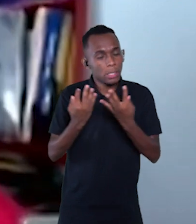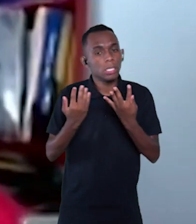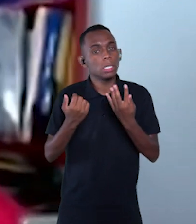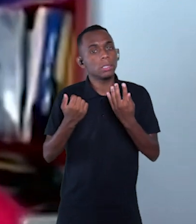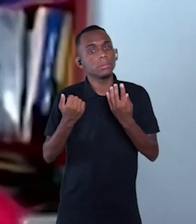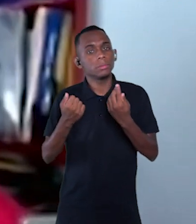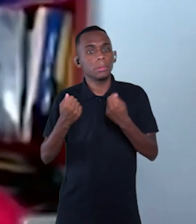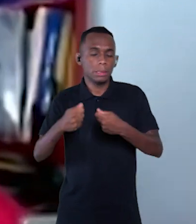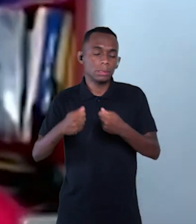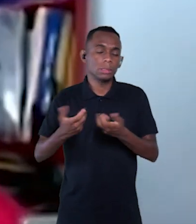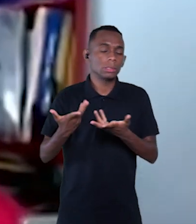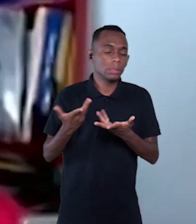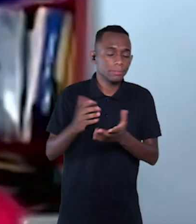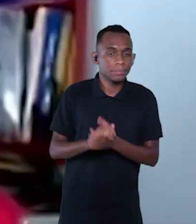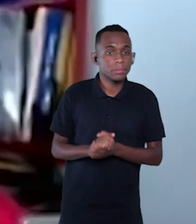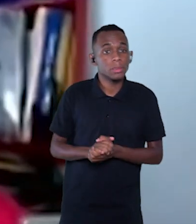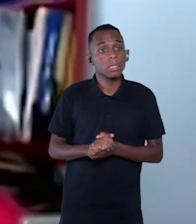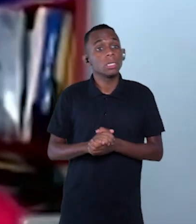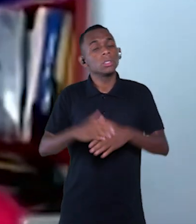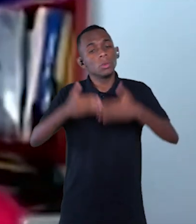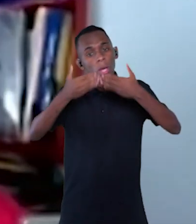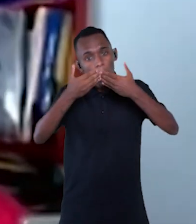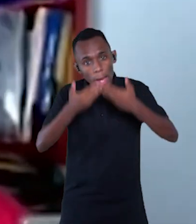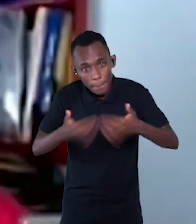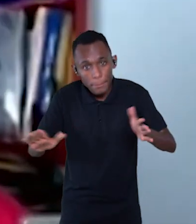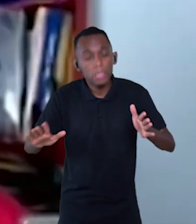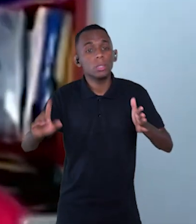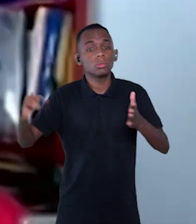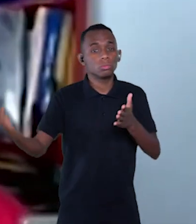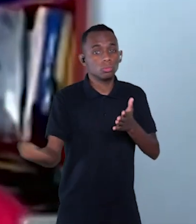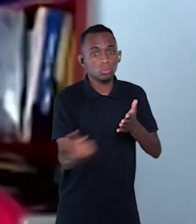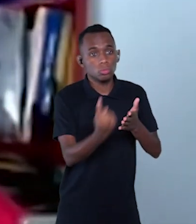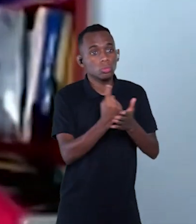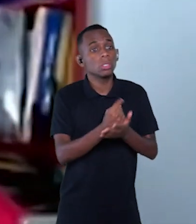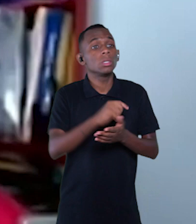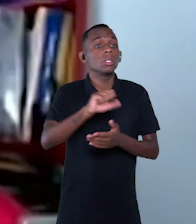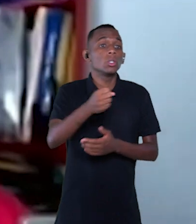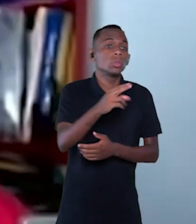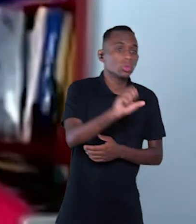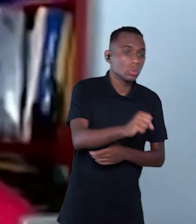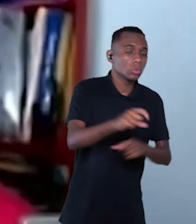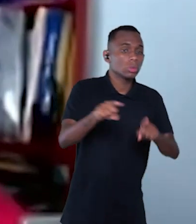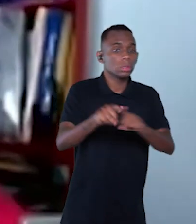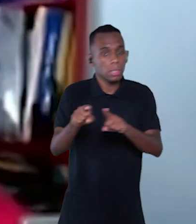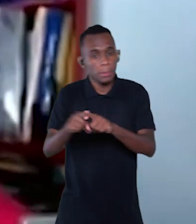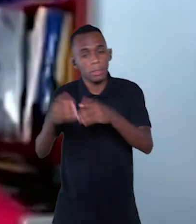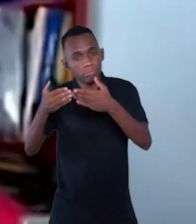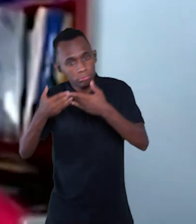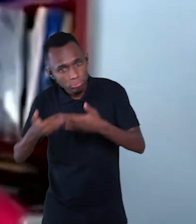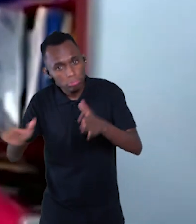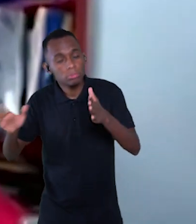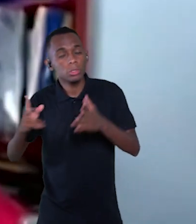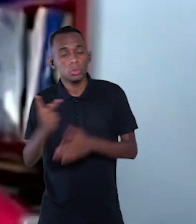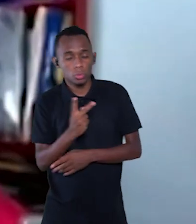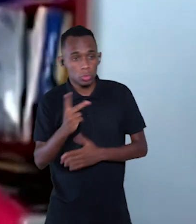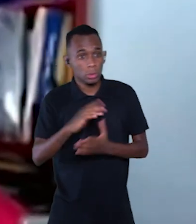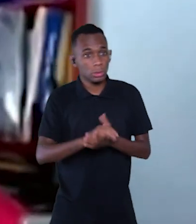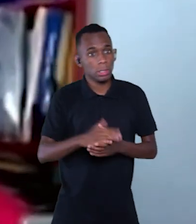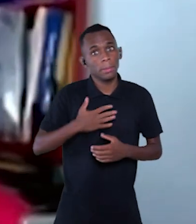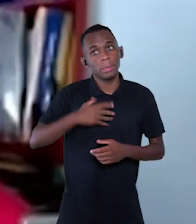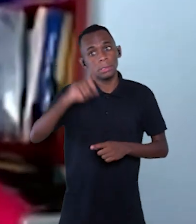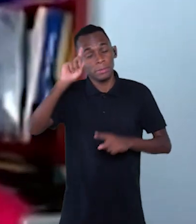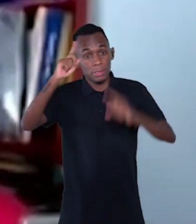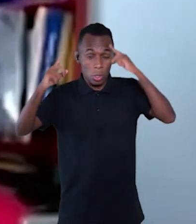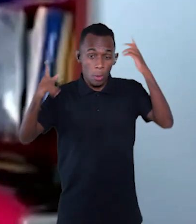e meu companheiro. Então a gente abriu um consultório para garantir a renda, e aí agora eu estou no SUS e no consultório, esse pezinho lá e cá. Isso foi